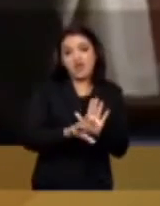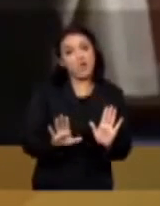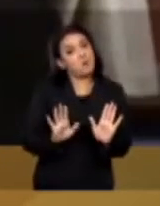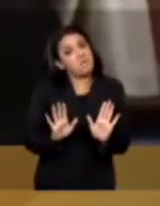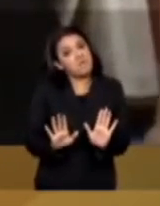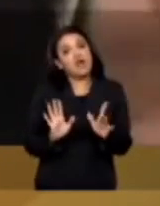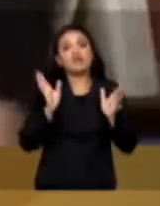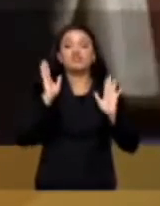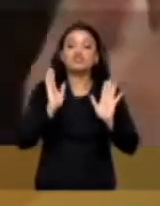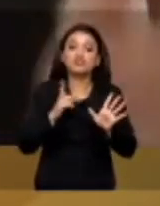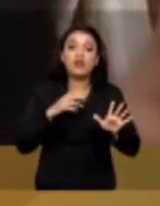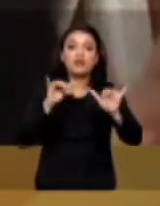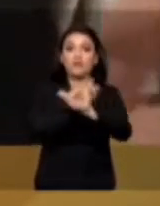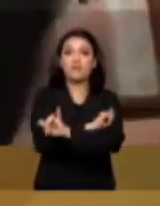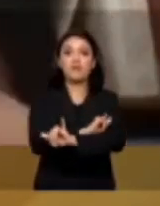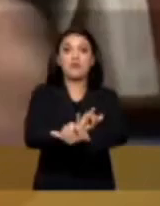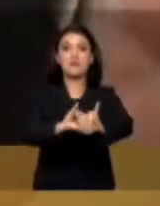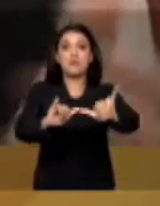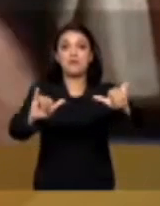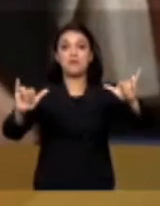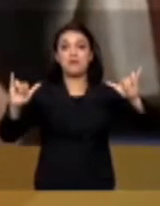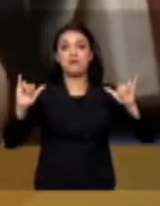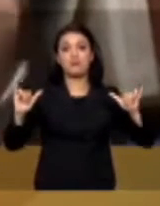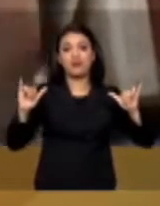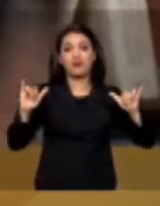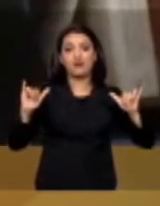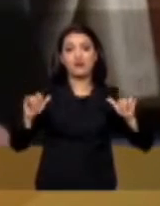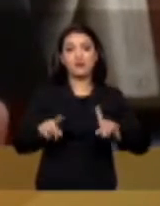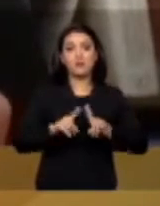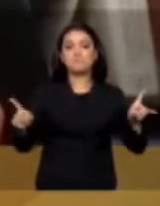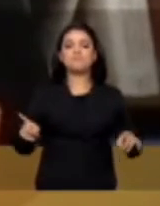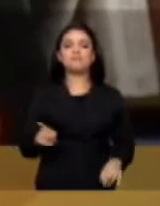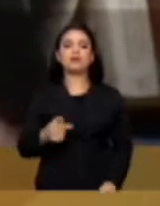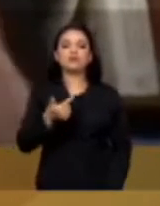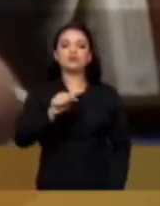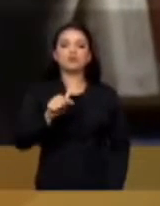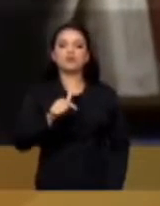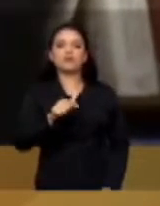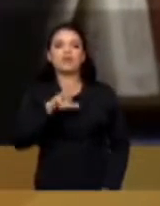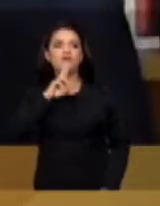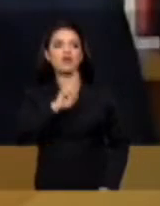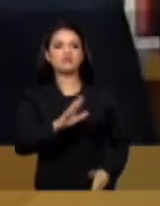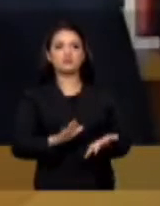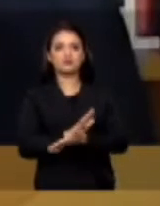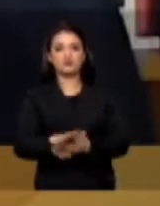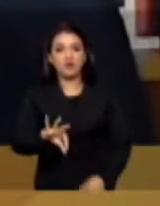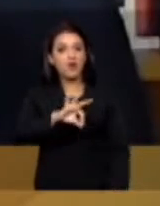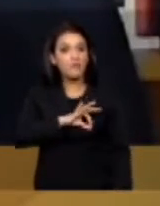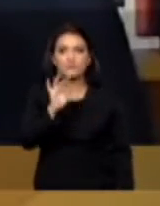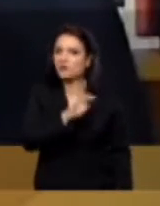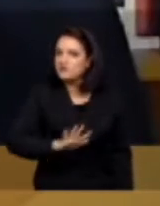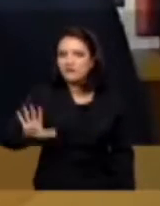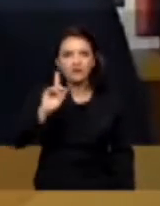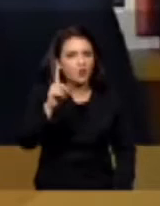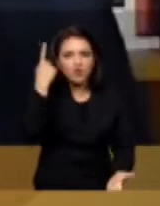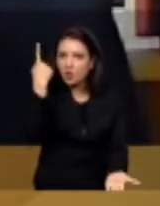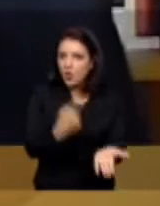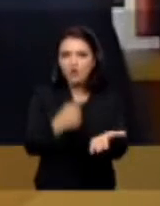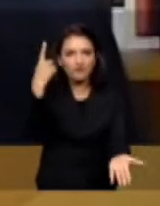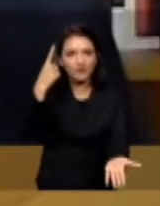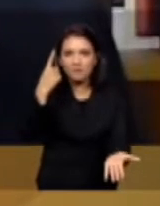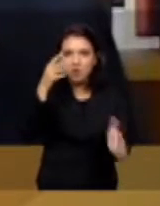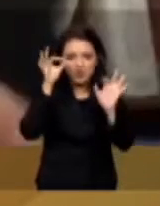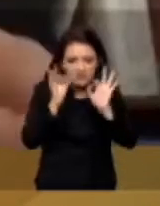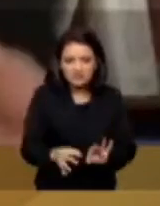foi amplamente veiculado e não foi adequadamente, a meu ver, contestado. Até a Polícia Federal não atestou a autenticidade dessas